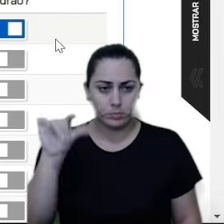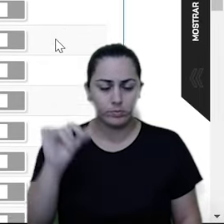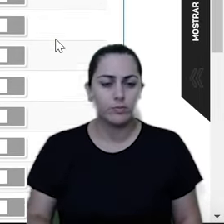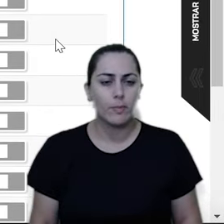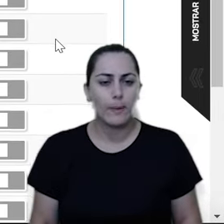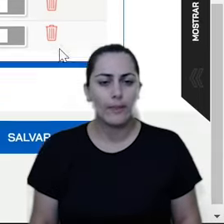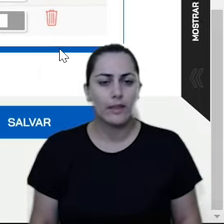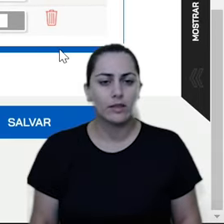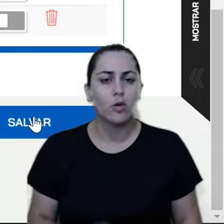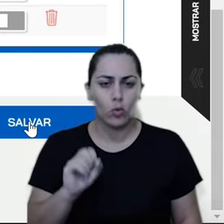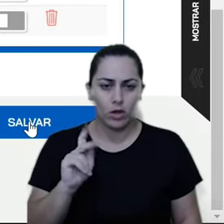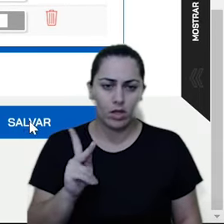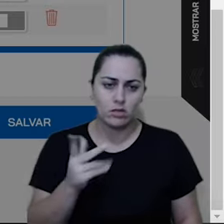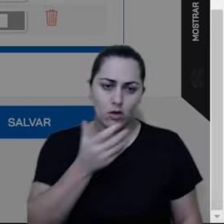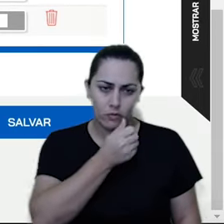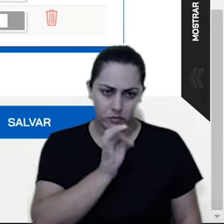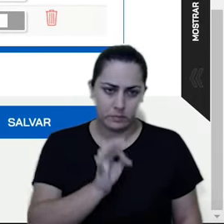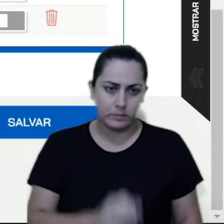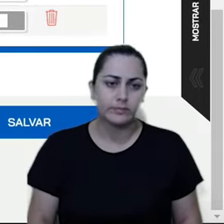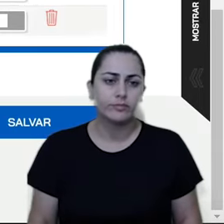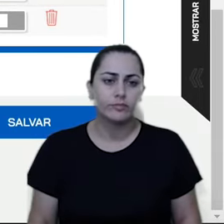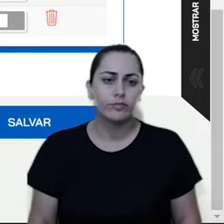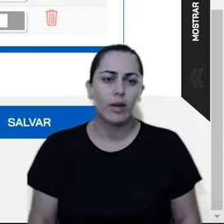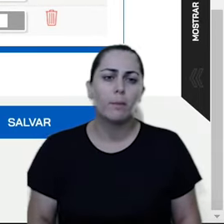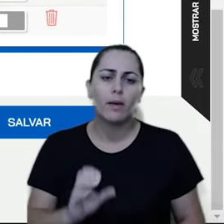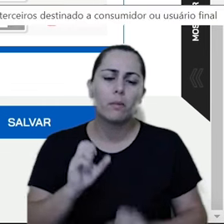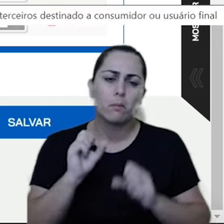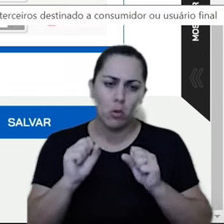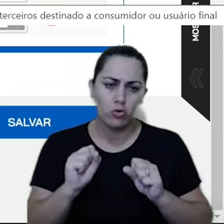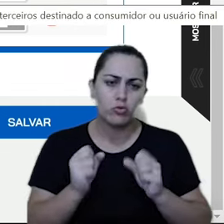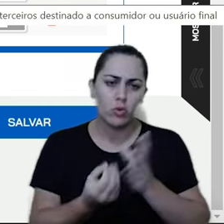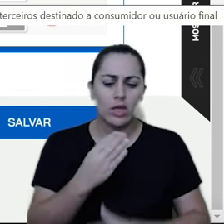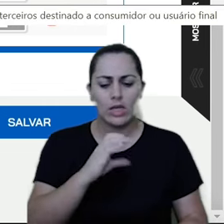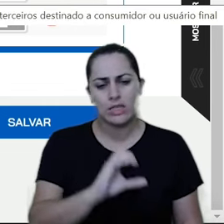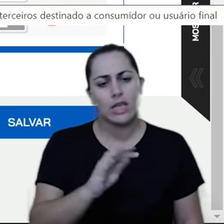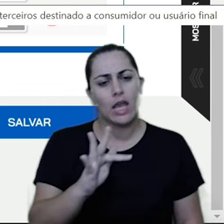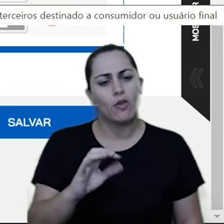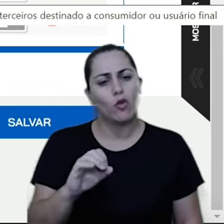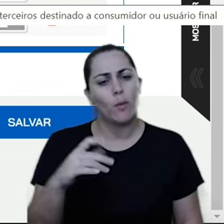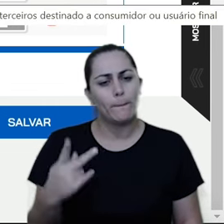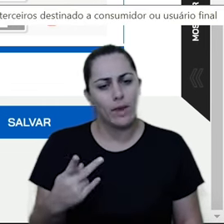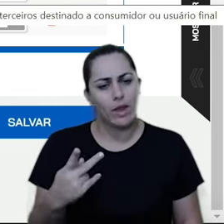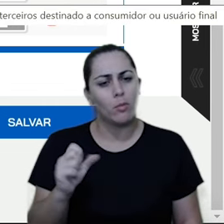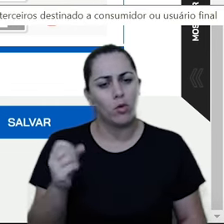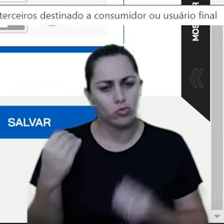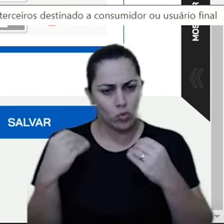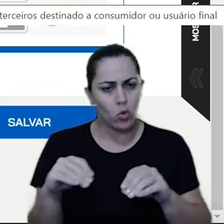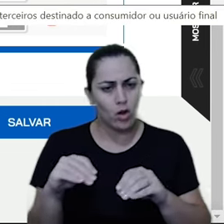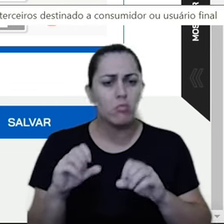né e eu clico em Ok salvar Oscar eu posso criar cfop aqui posso colocar